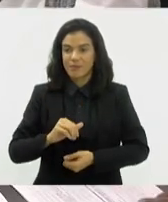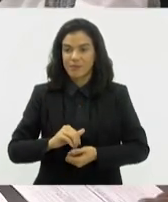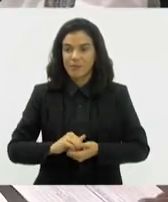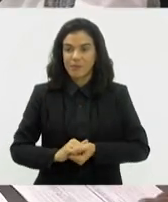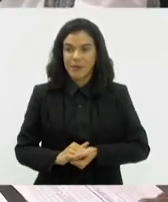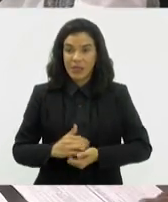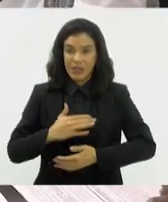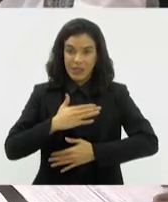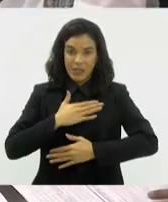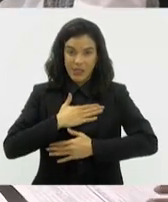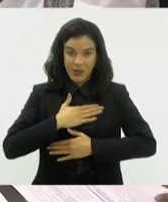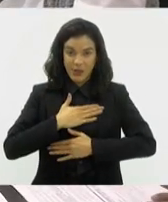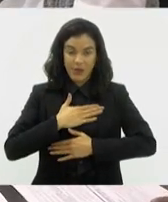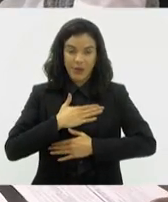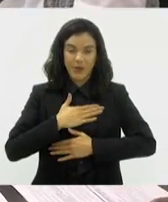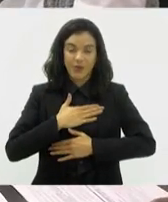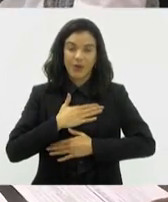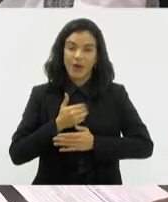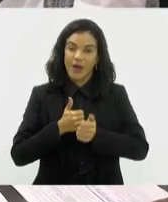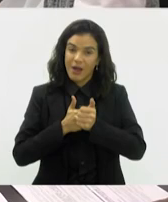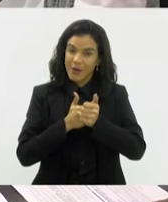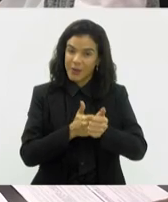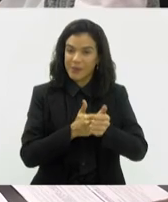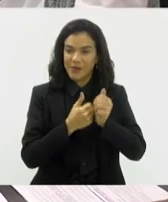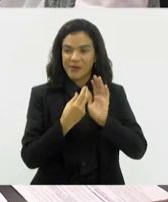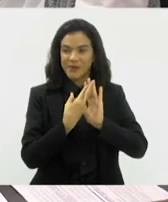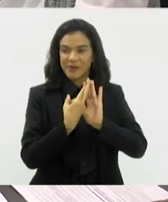eu acompanho a relatoria